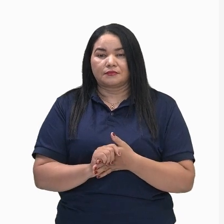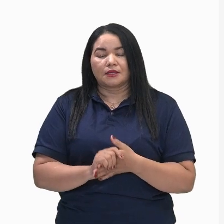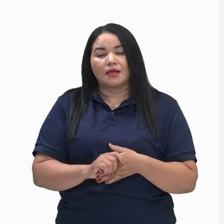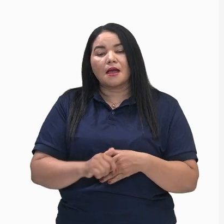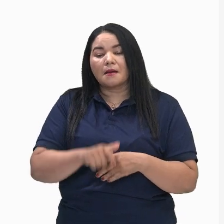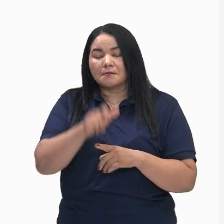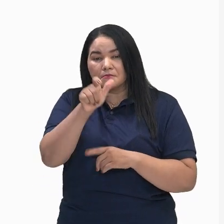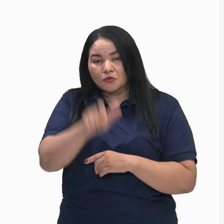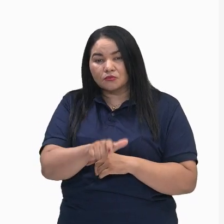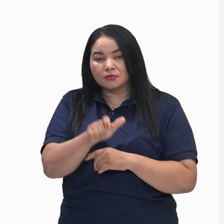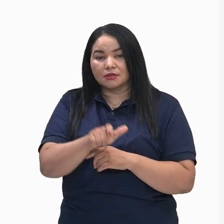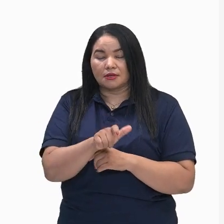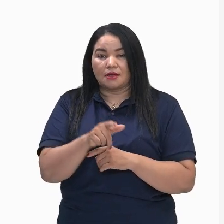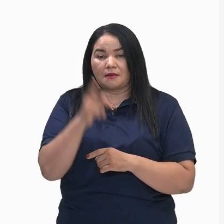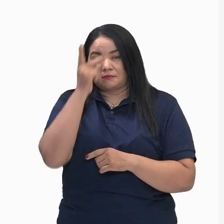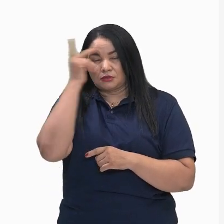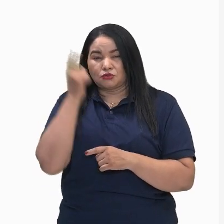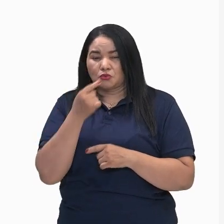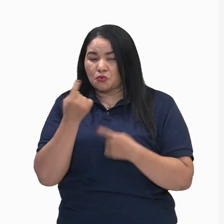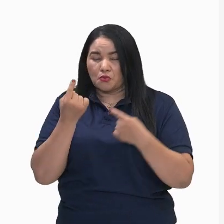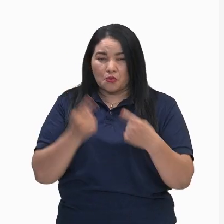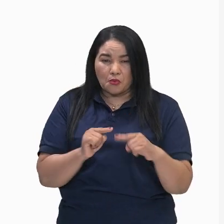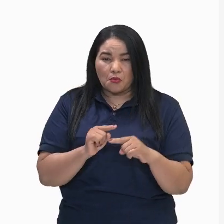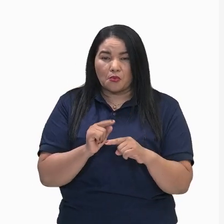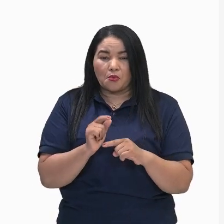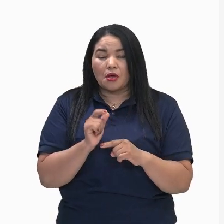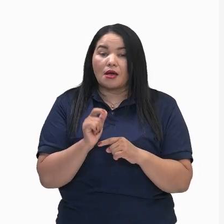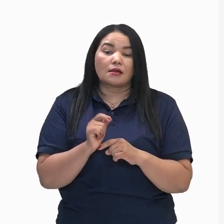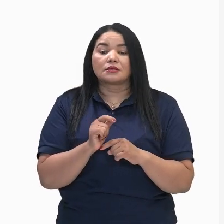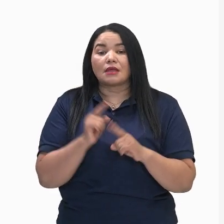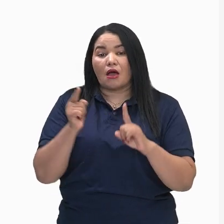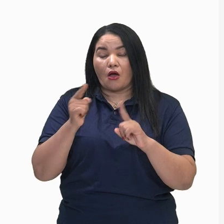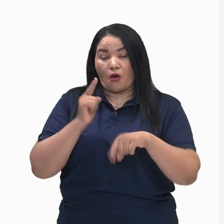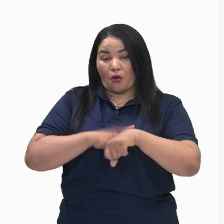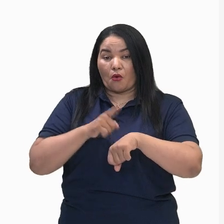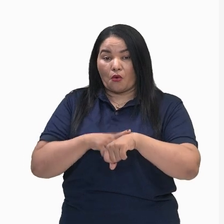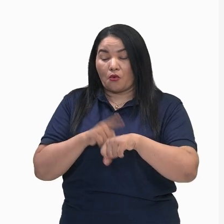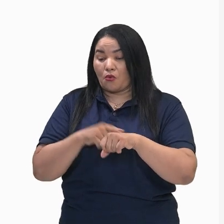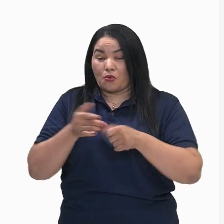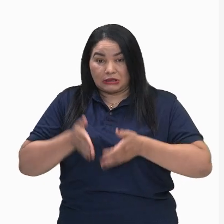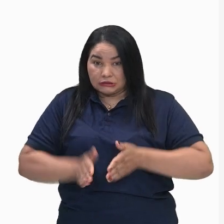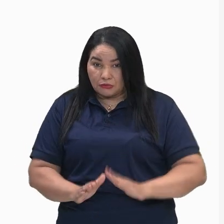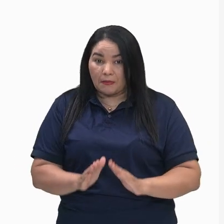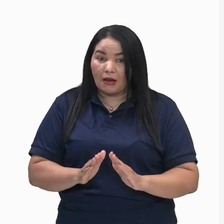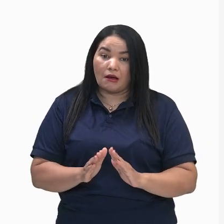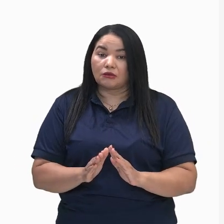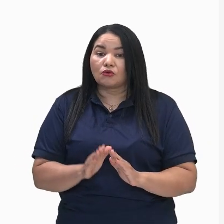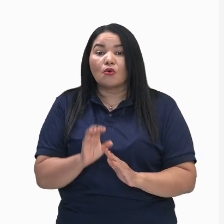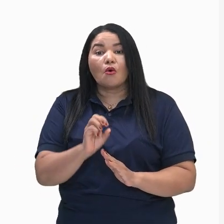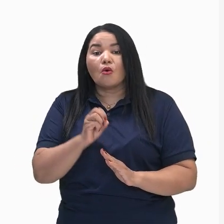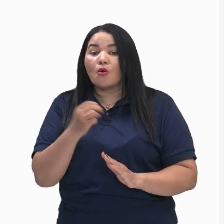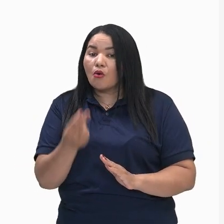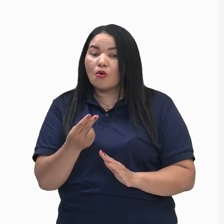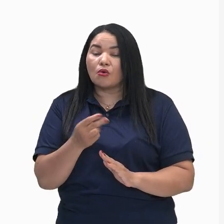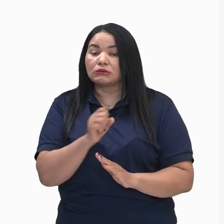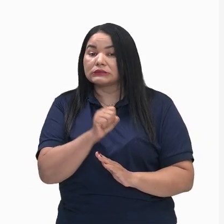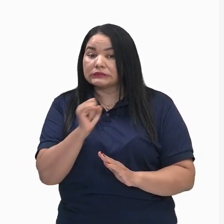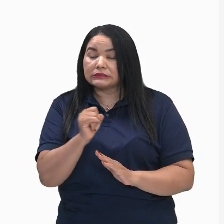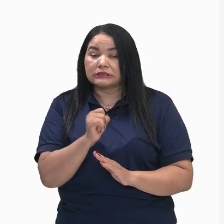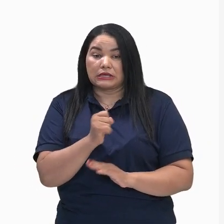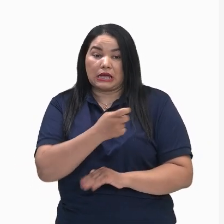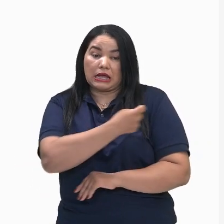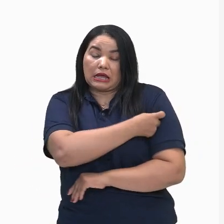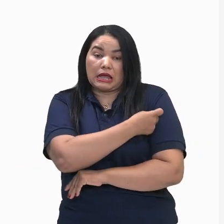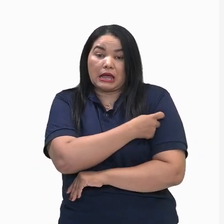insultada verbalmente, porque sente dor no momento do parto, ou quando não lhe oferece